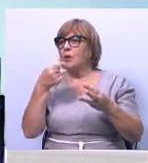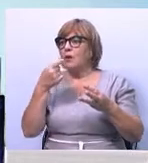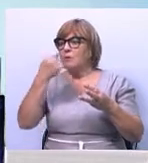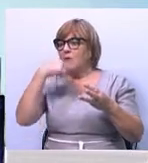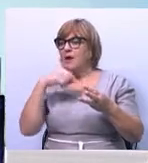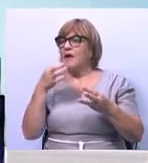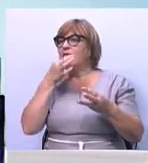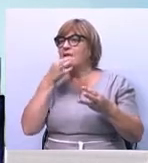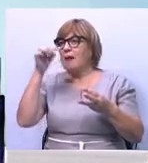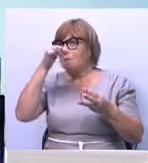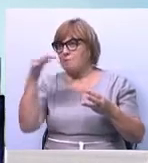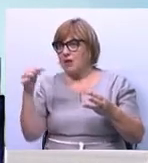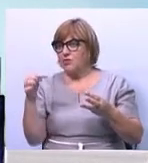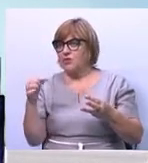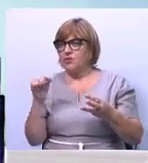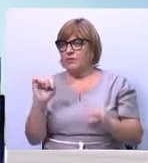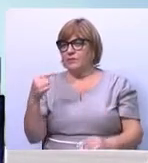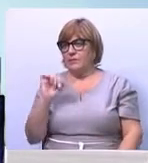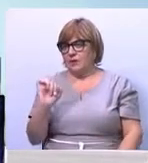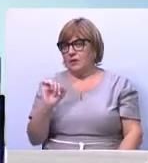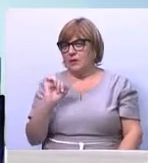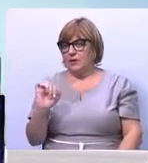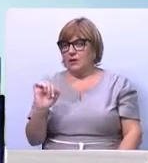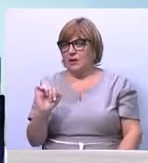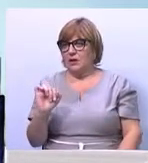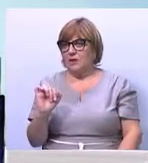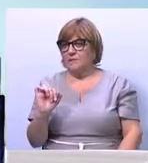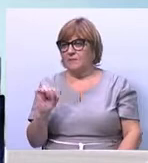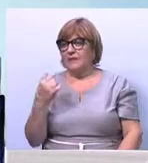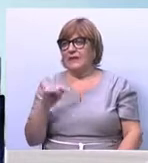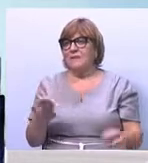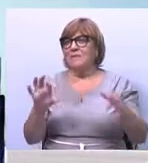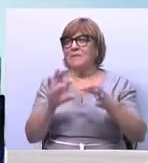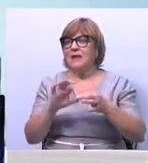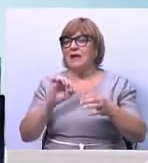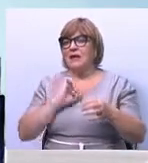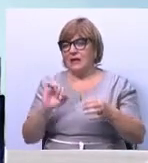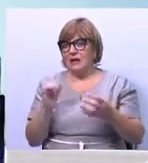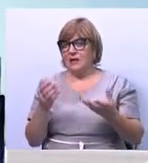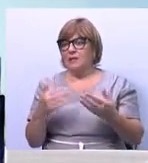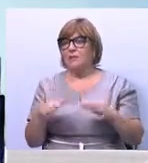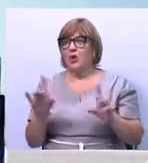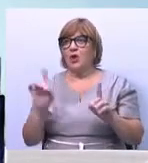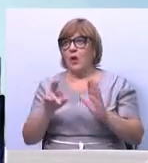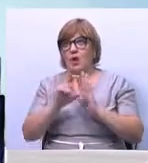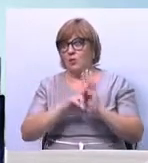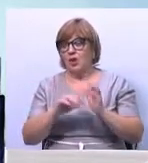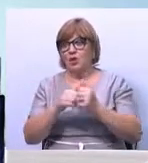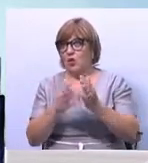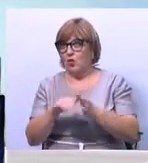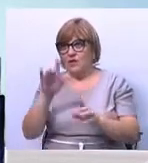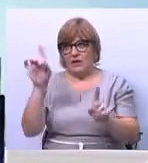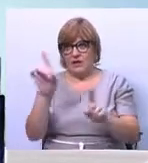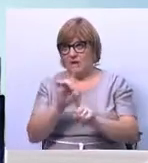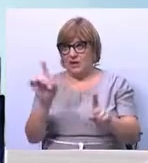menos falada, talvez, pela complicidade, por assim dizer, da utilização. Não é recomendada em todas as